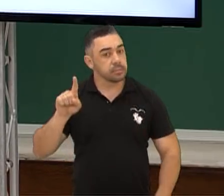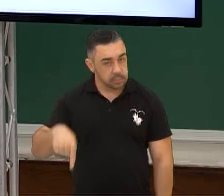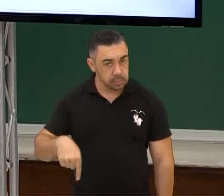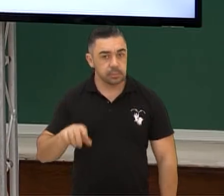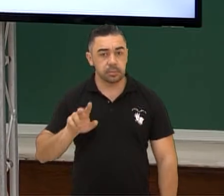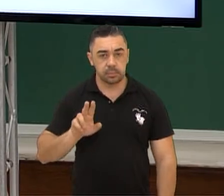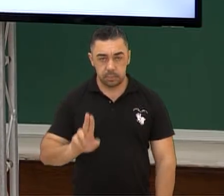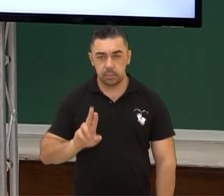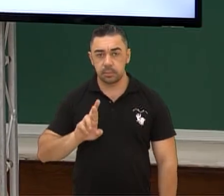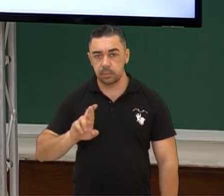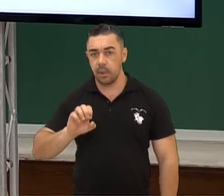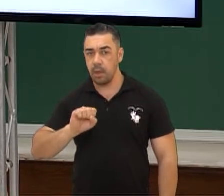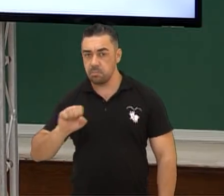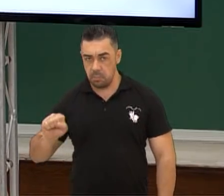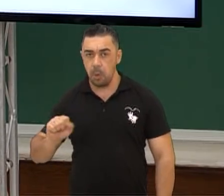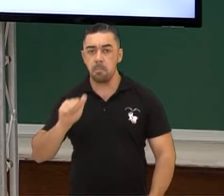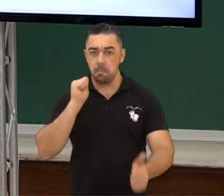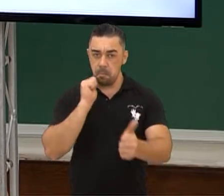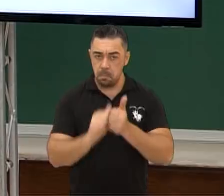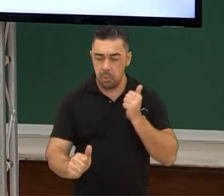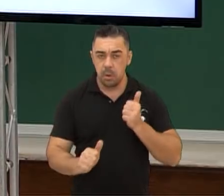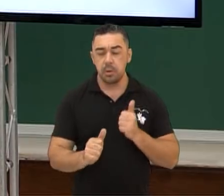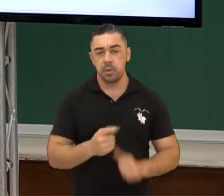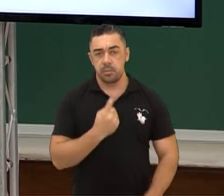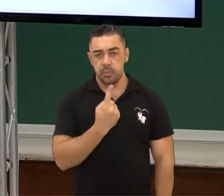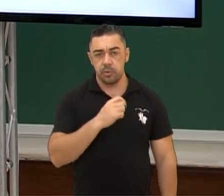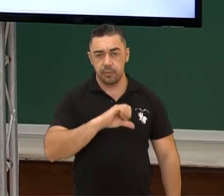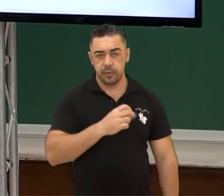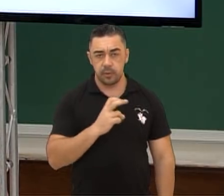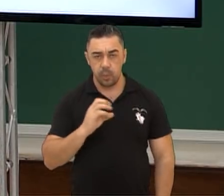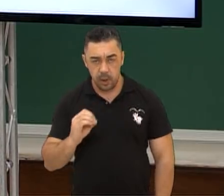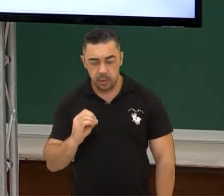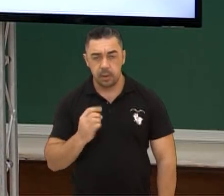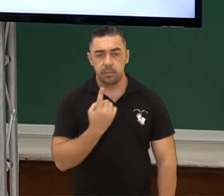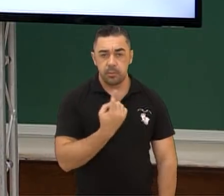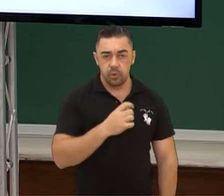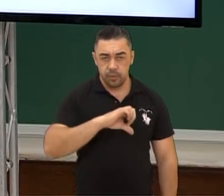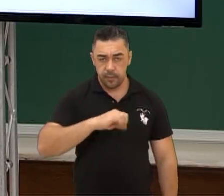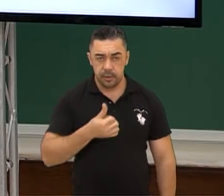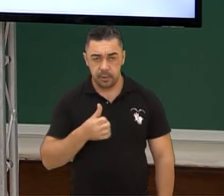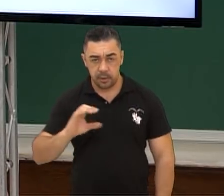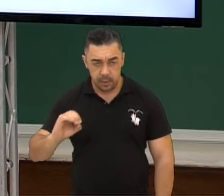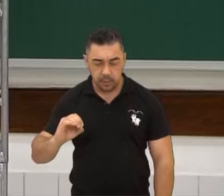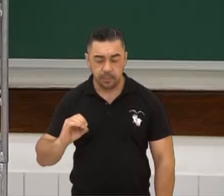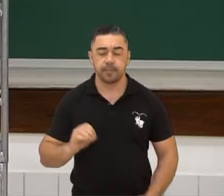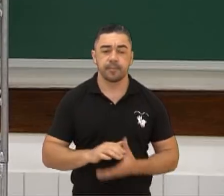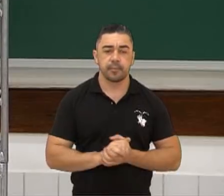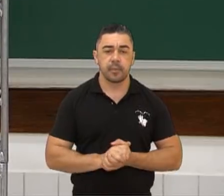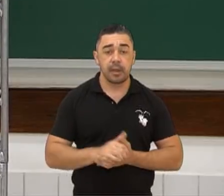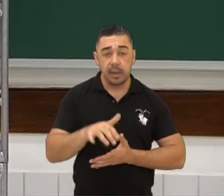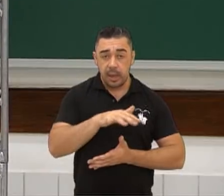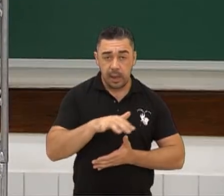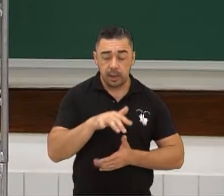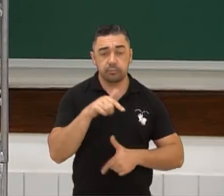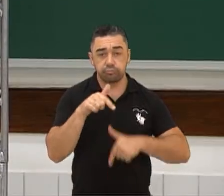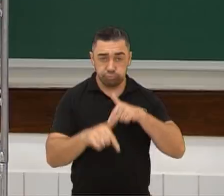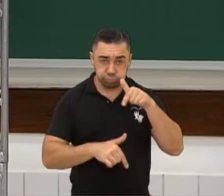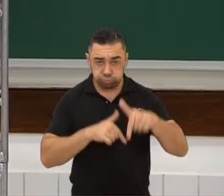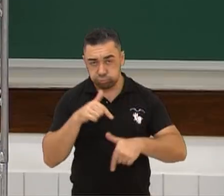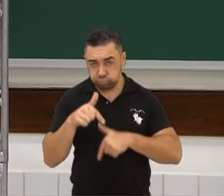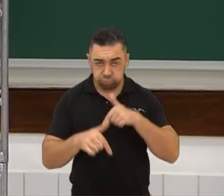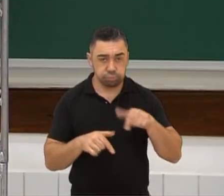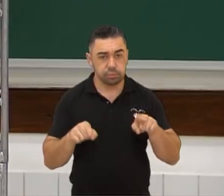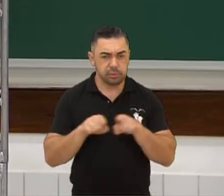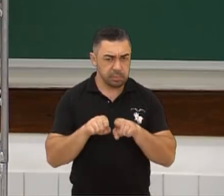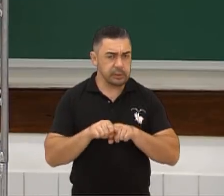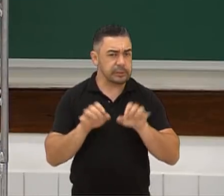uma potência esportiva nos anos 50, 60. Então, na área de prestação de serviços também,